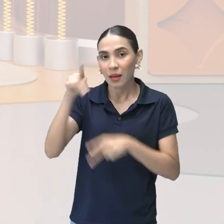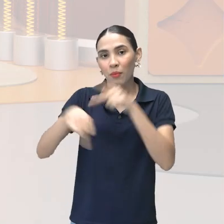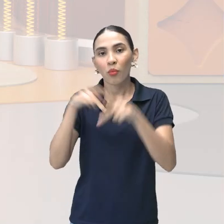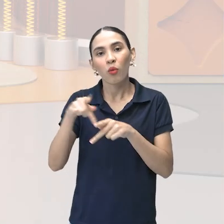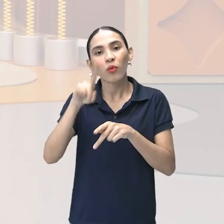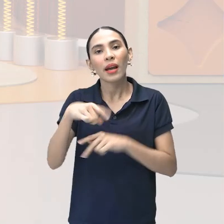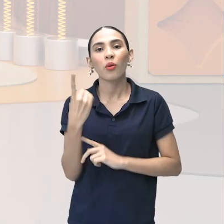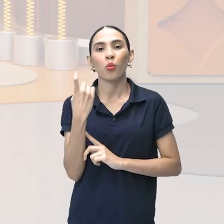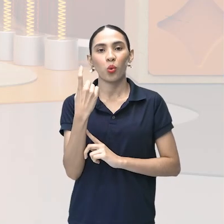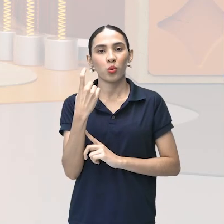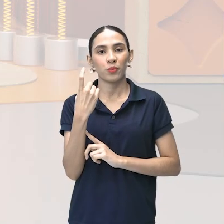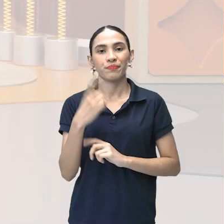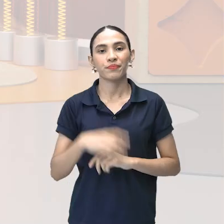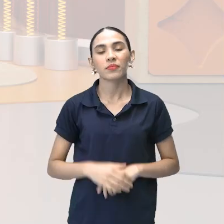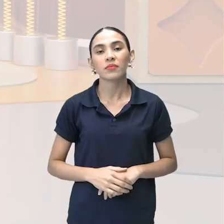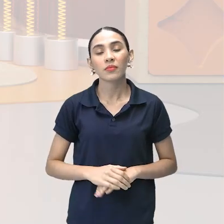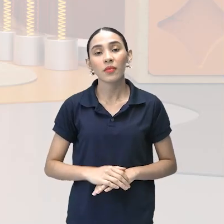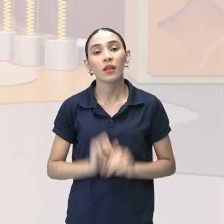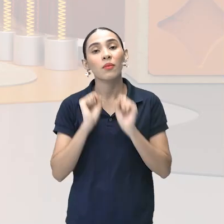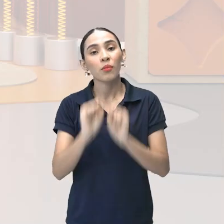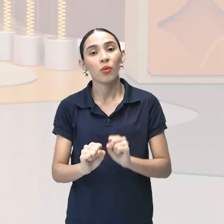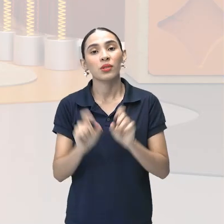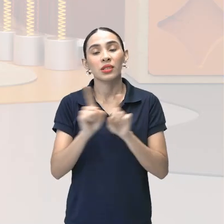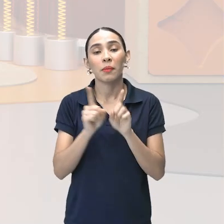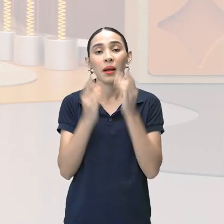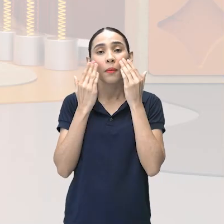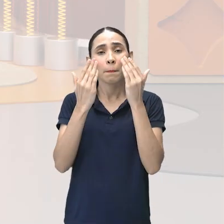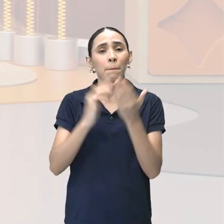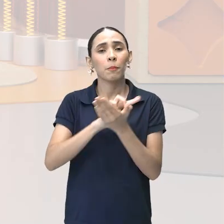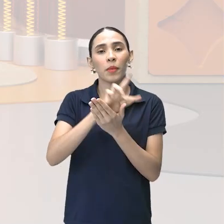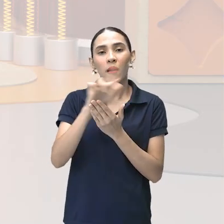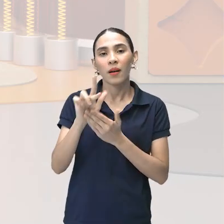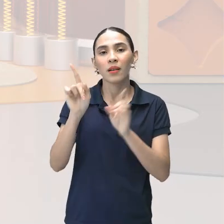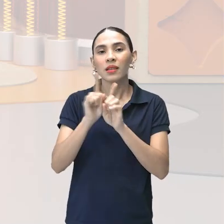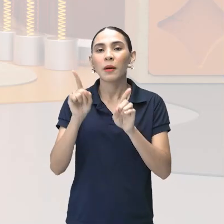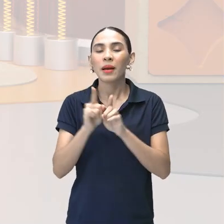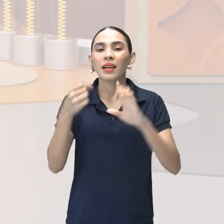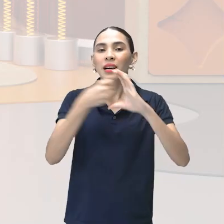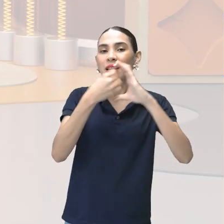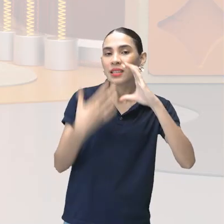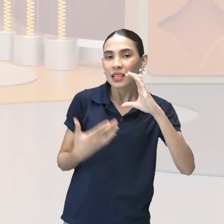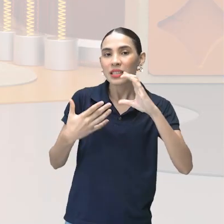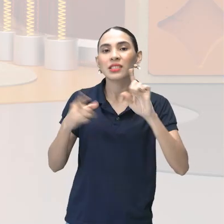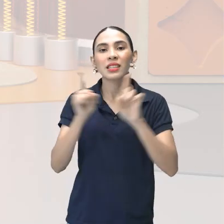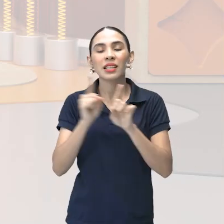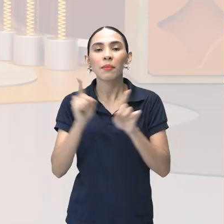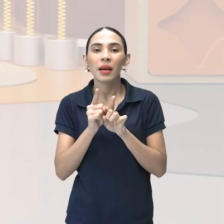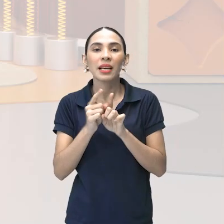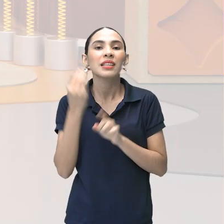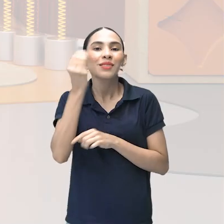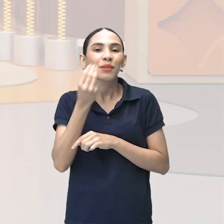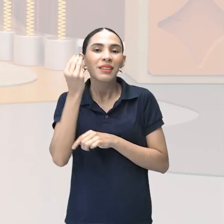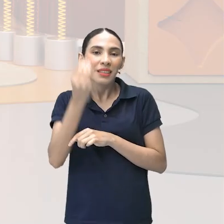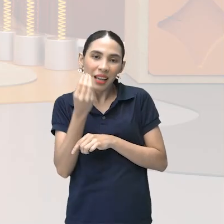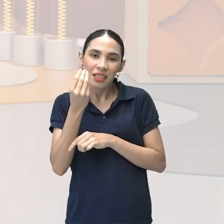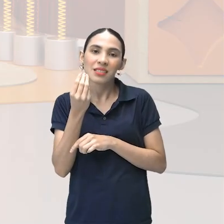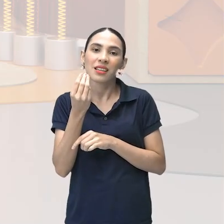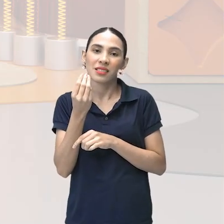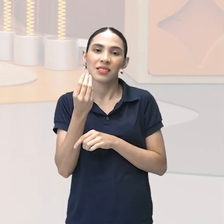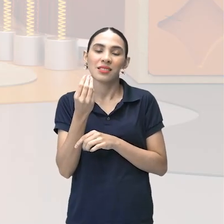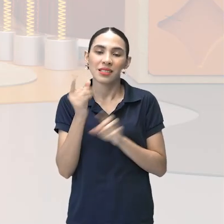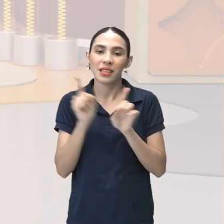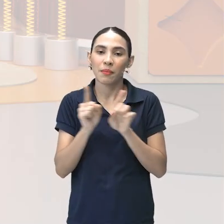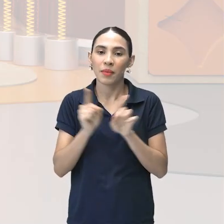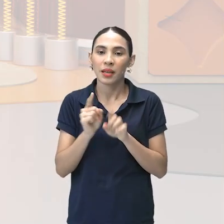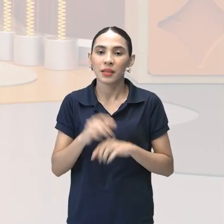é única, certo? E pode exibir ali grande variedade de características e traços ali